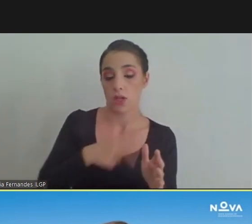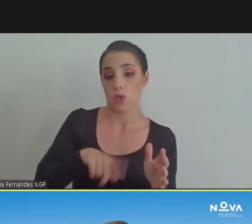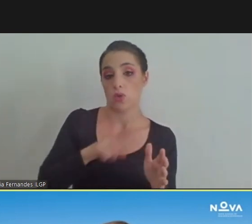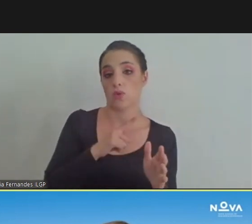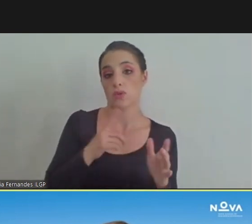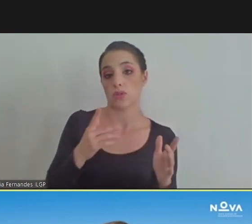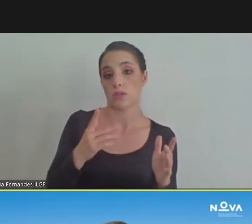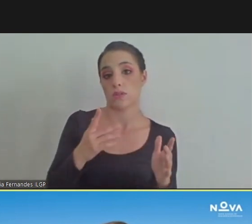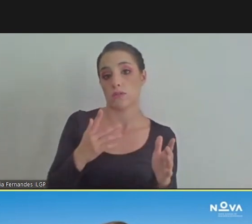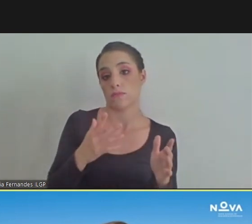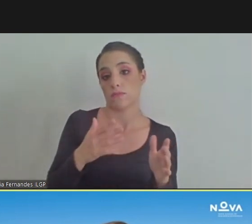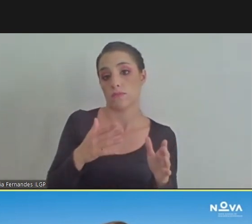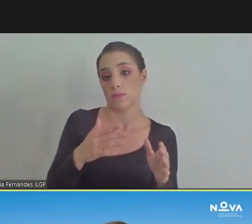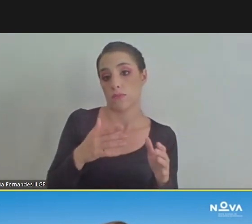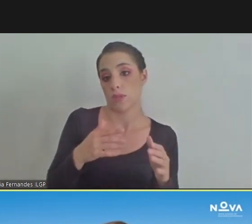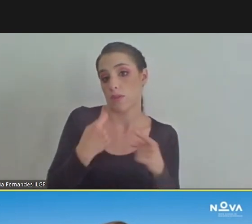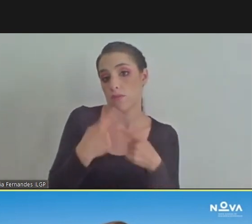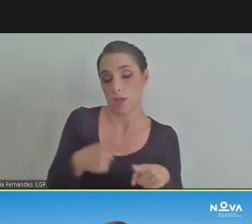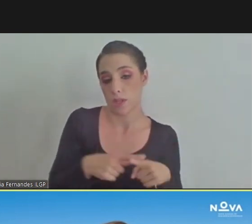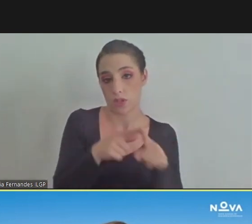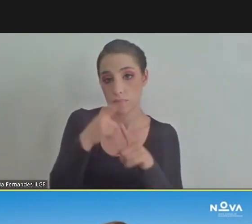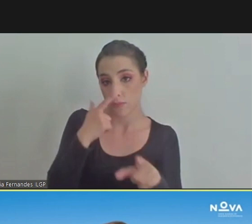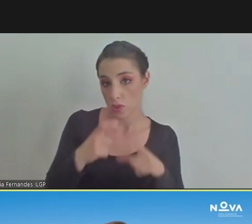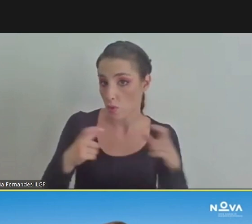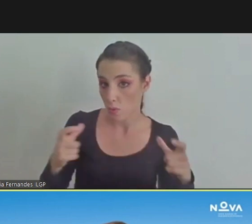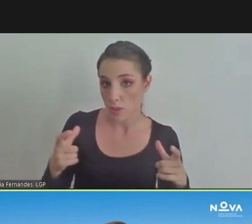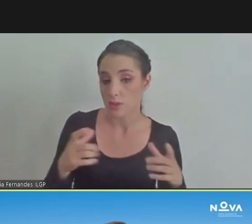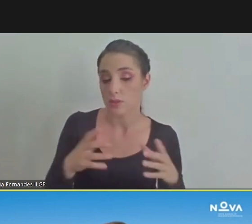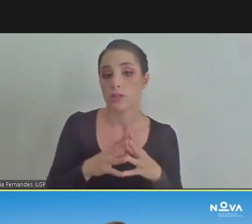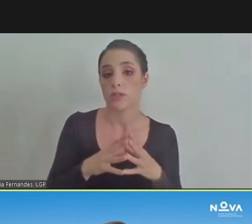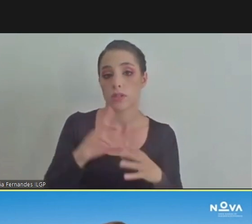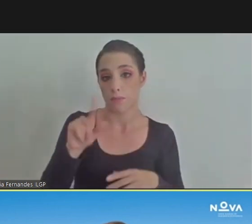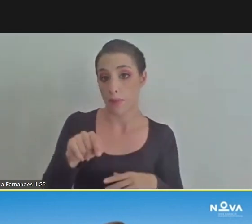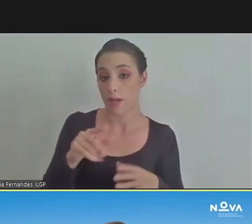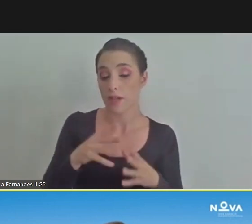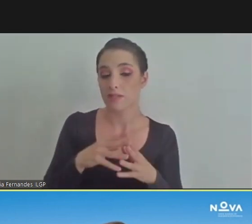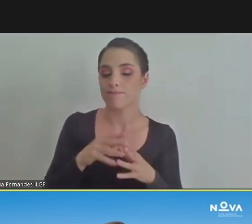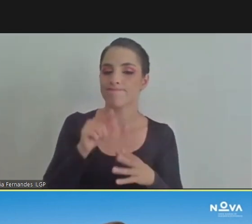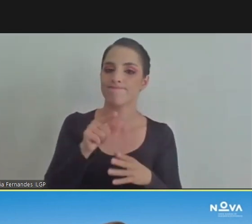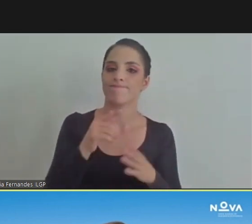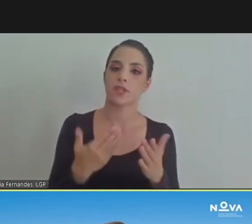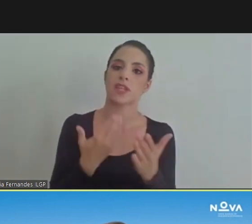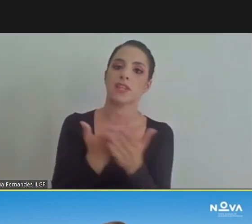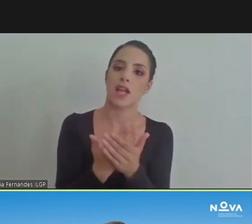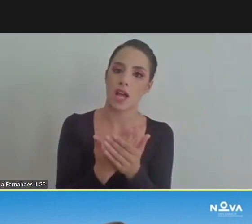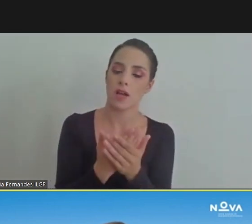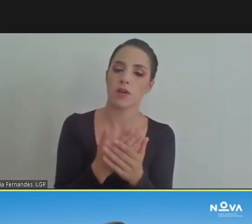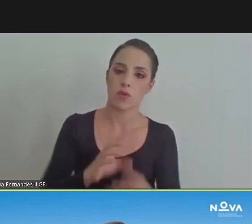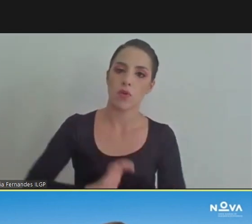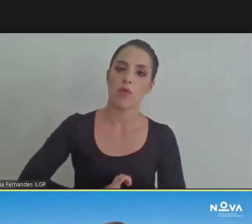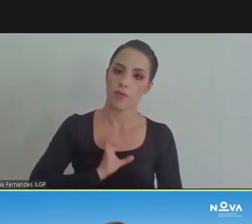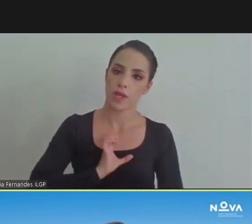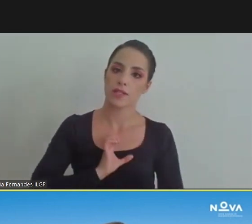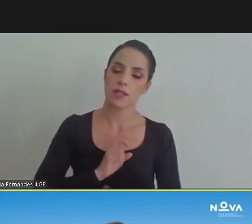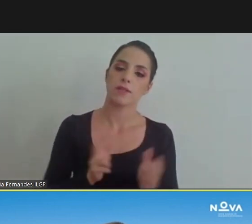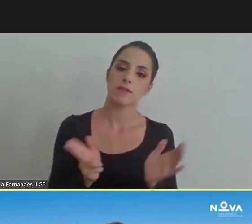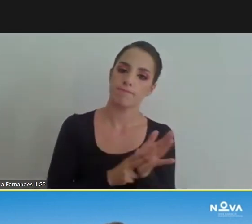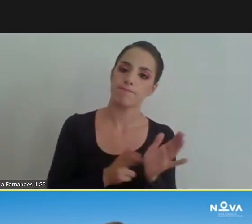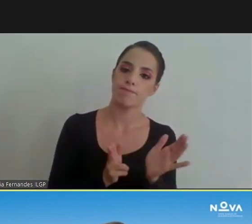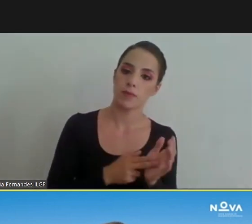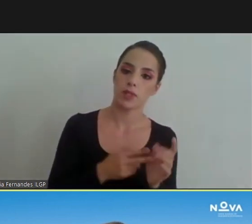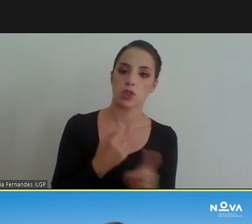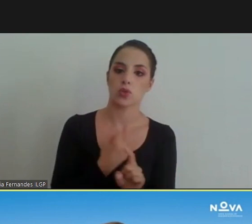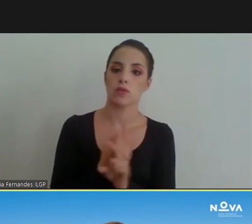envolver diferentes atores, diferentes stakeholders, que haja confiança que na realidade as coisas vão acontecer,